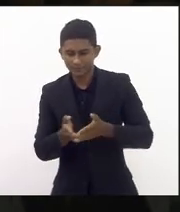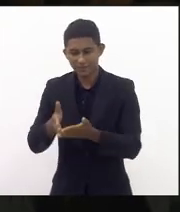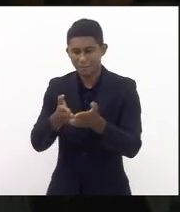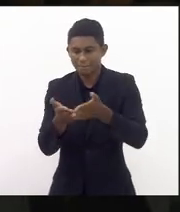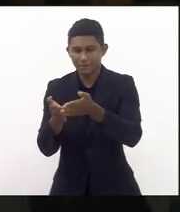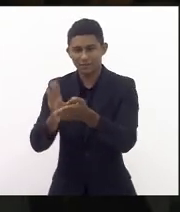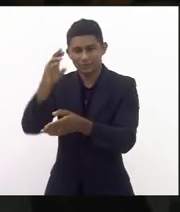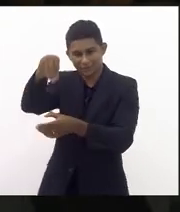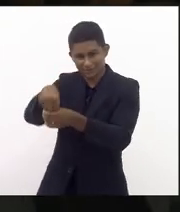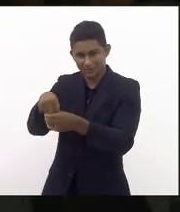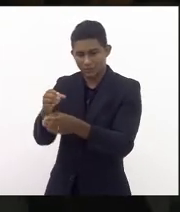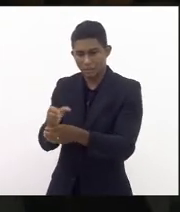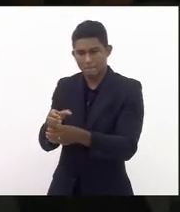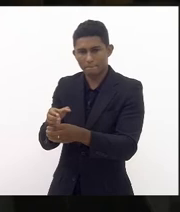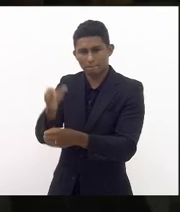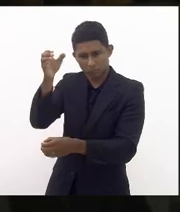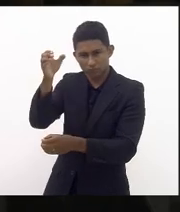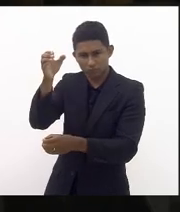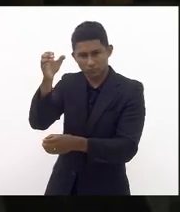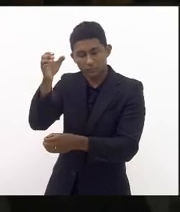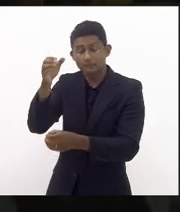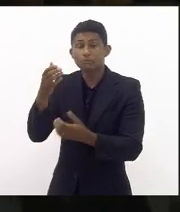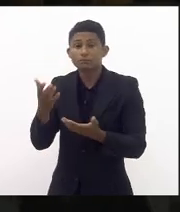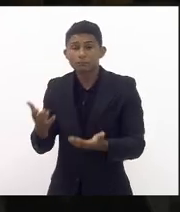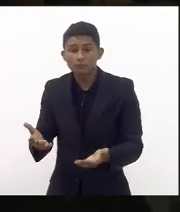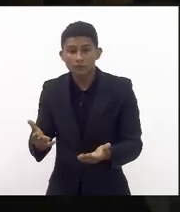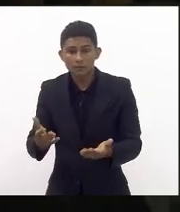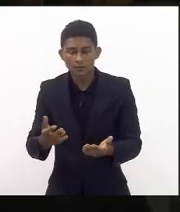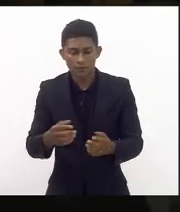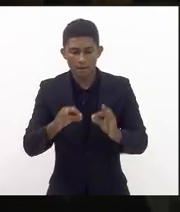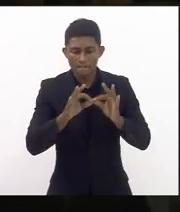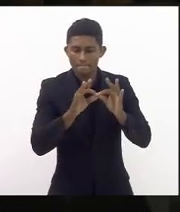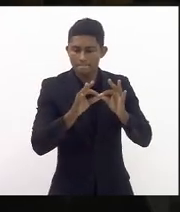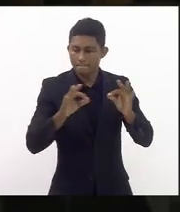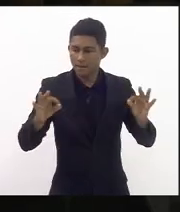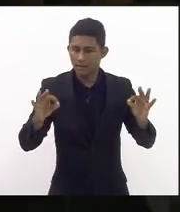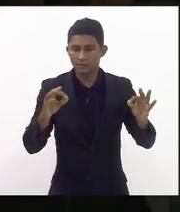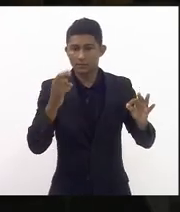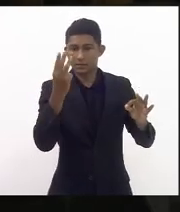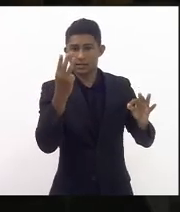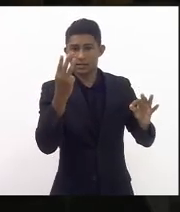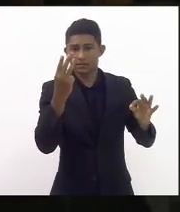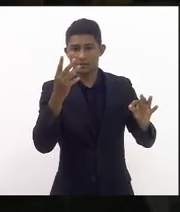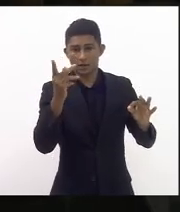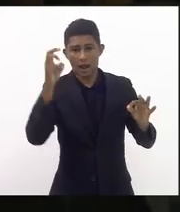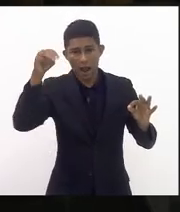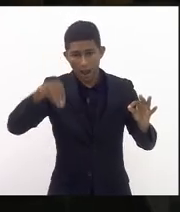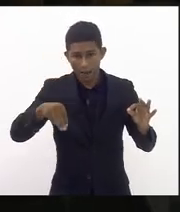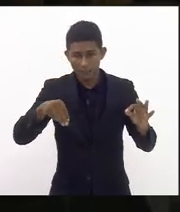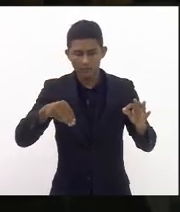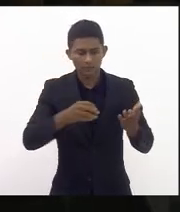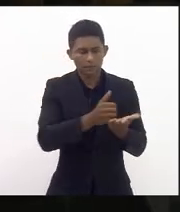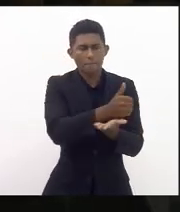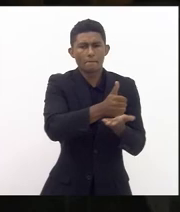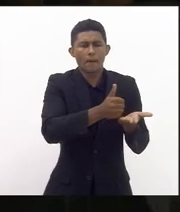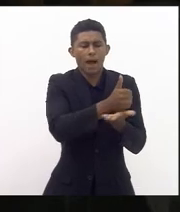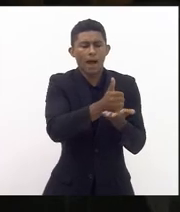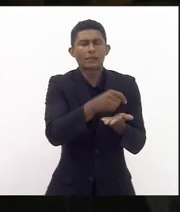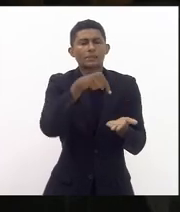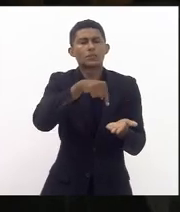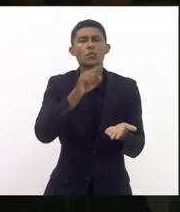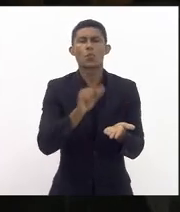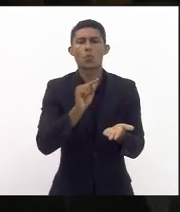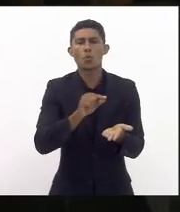embarcações, num espaço de 3,7 km, virão para a terra. Logo, a base dessas torres vão